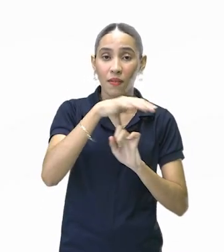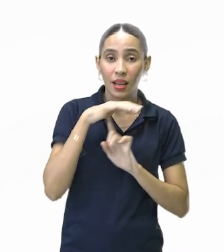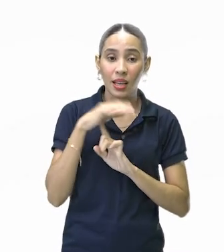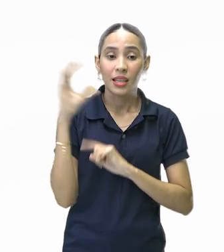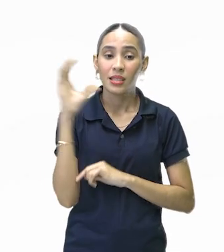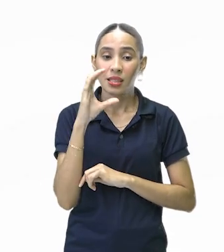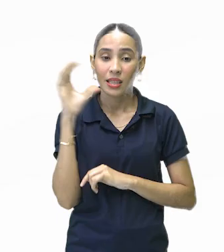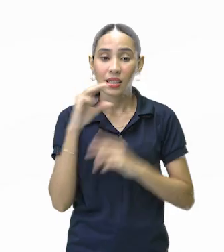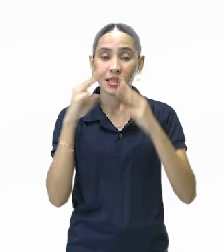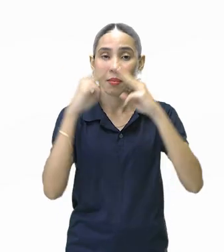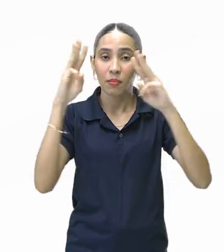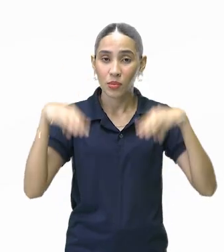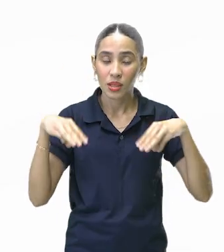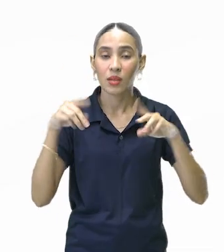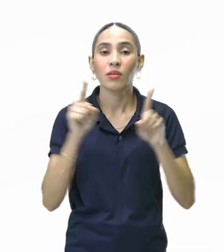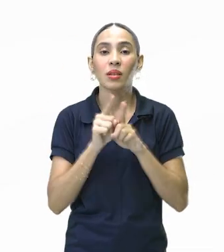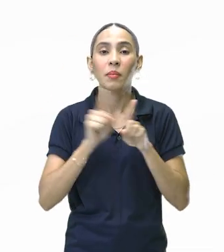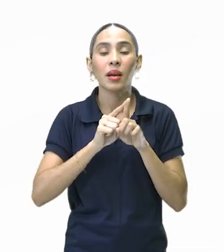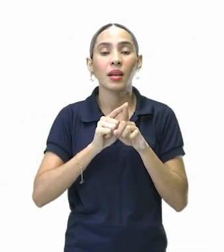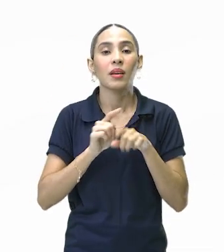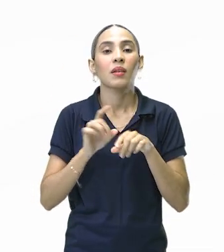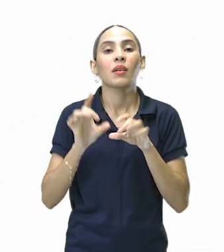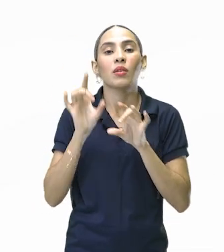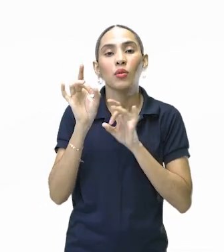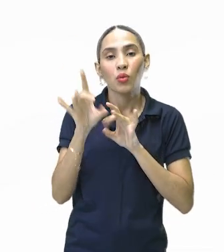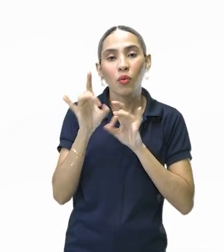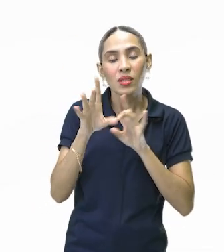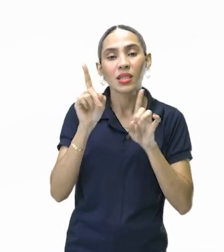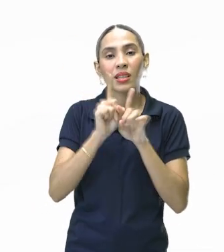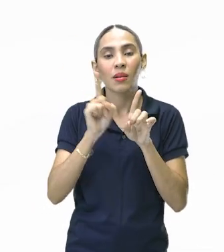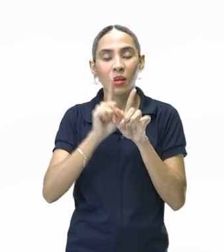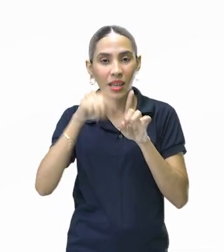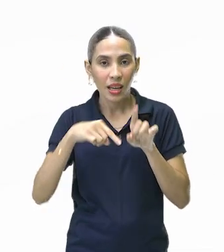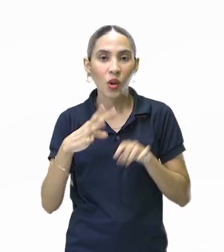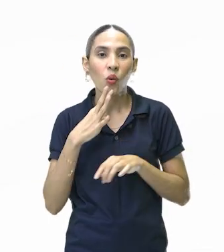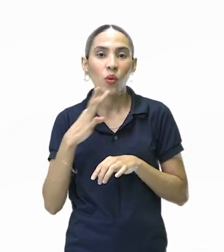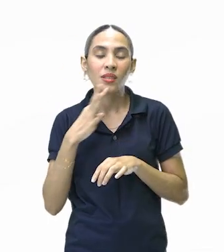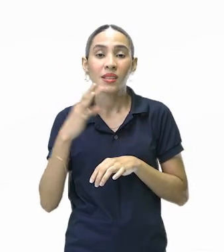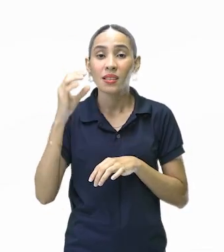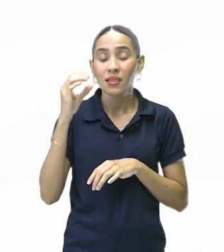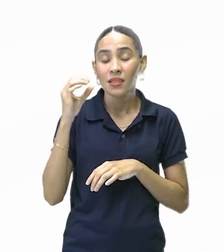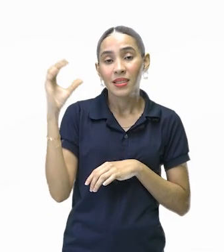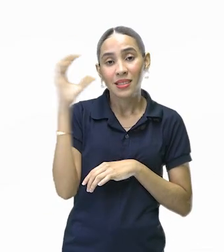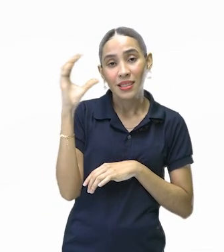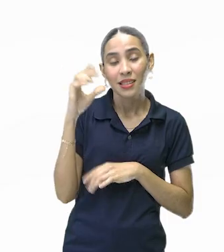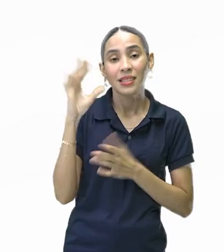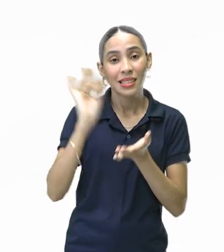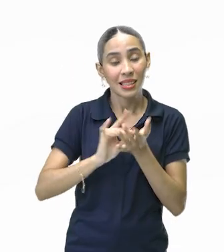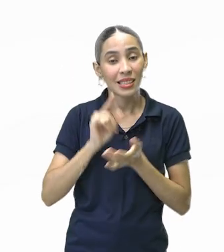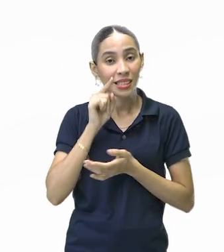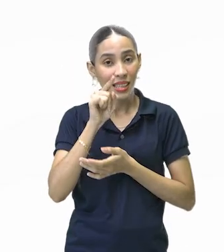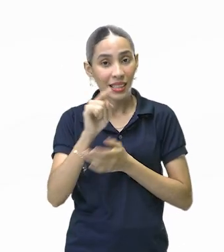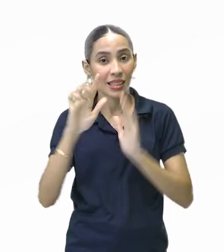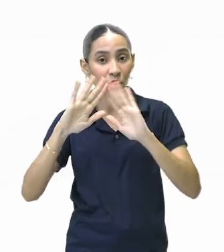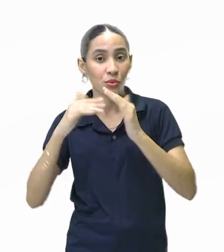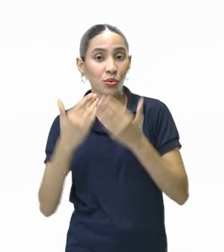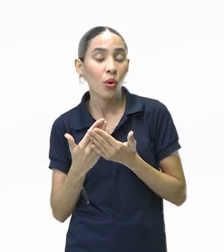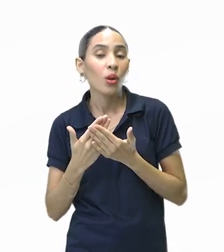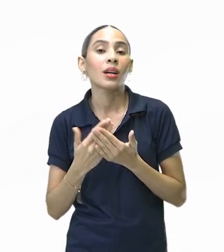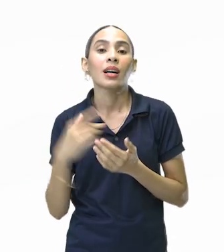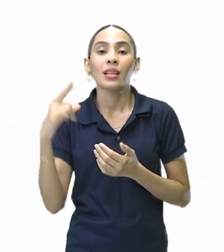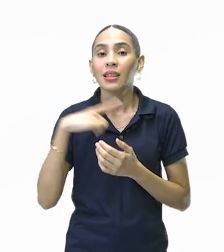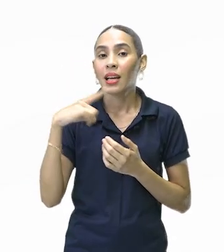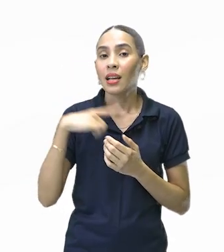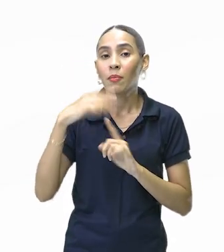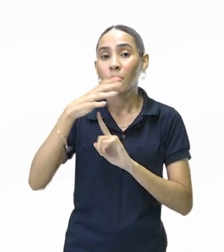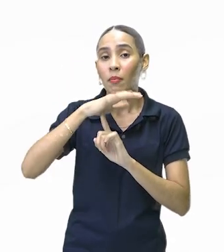ciências, museus e oficinas também são formas de conhecer sobre a ciência. Eu tenho certeza que na sua escola, quem sabe, tem